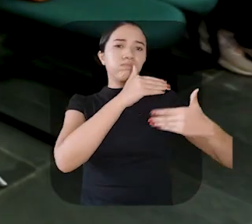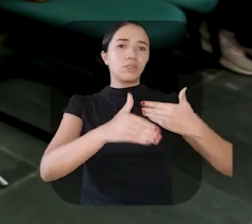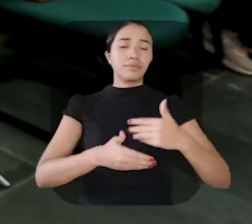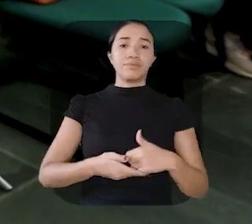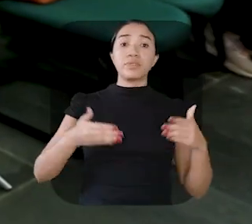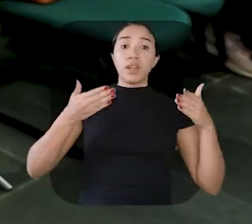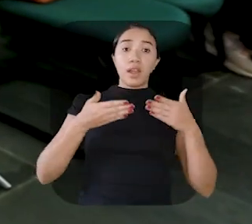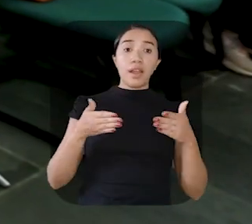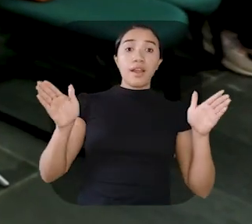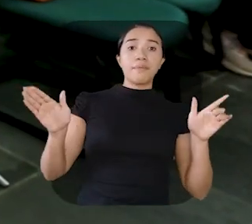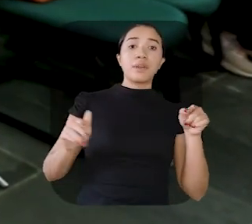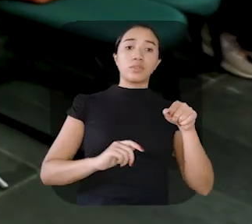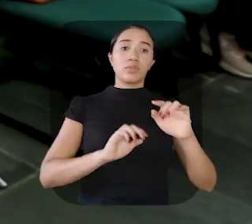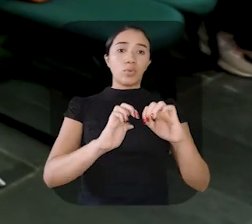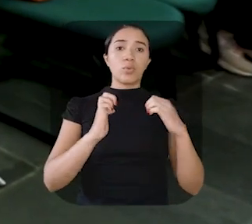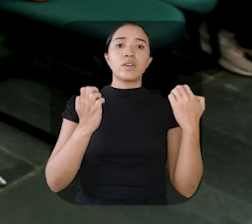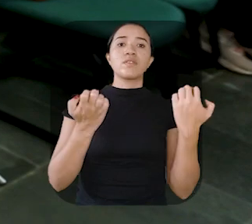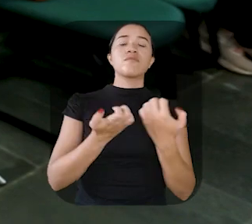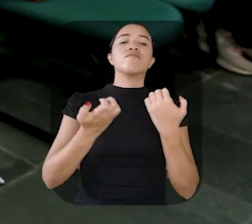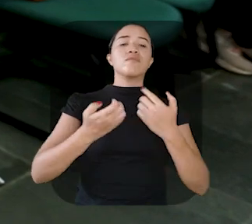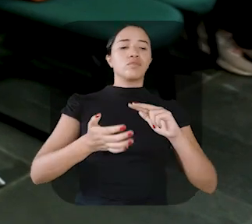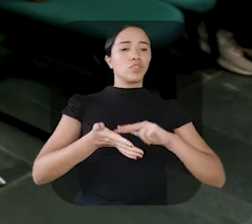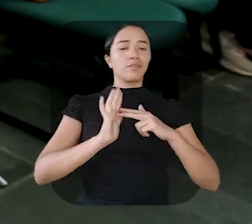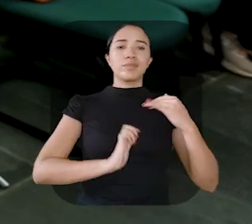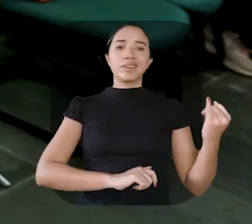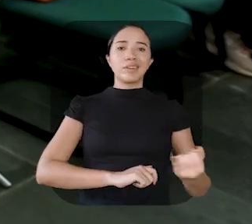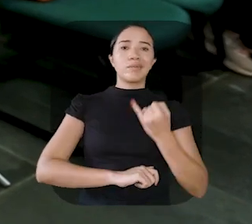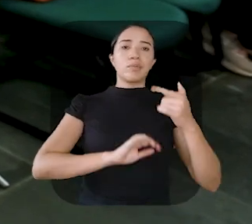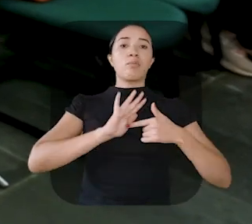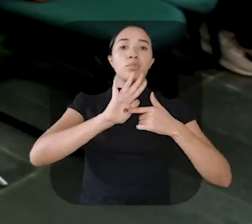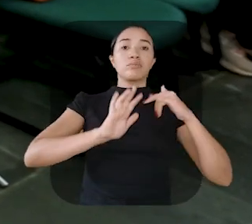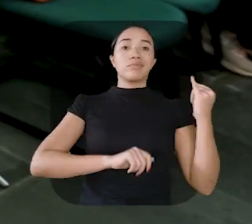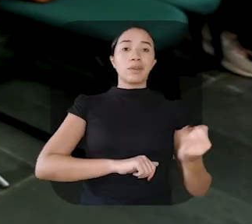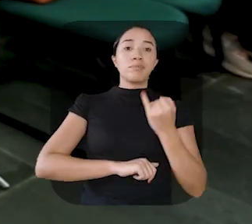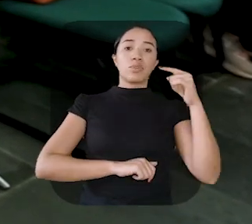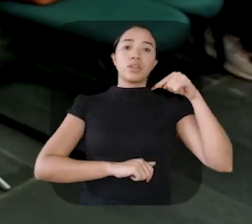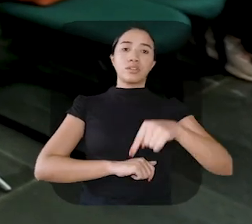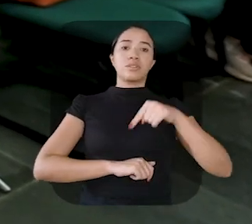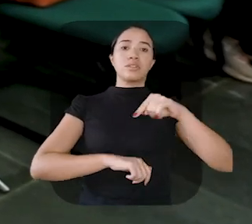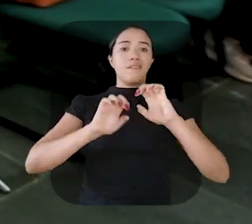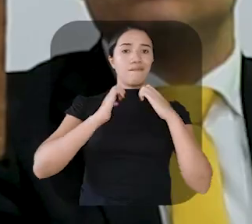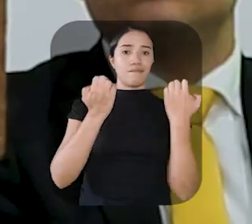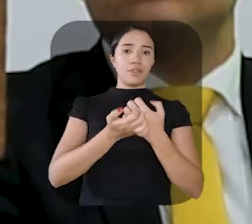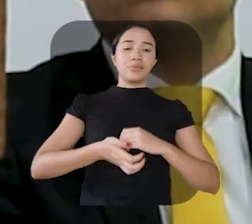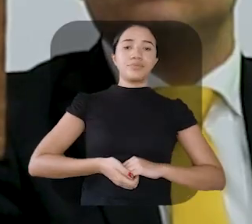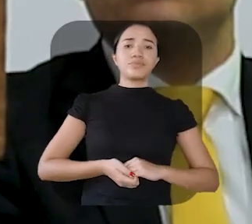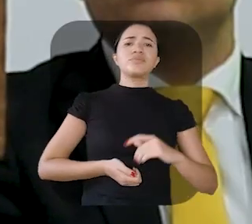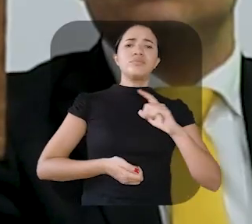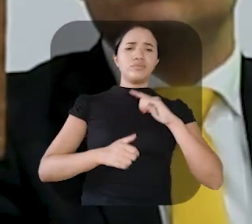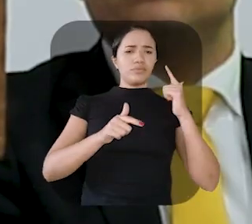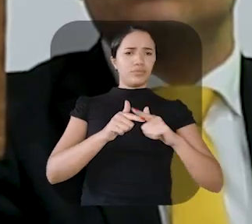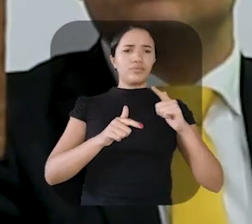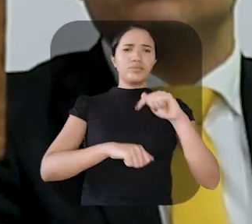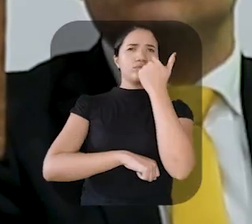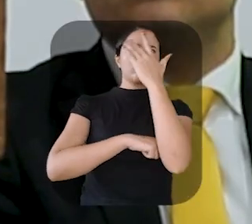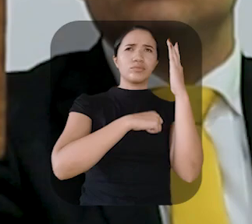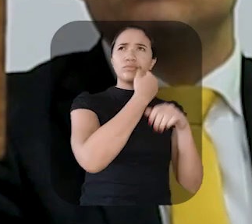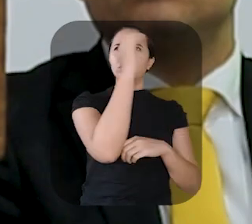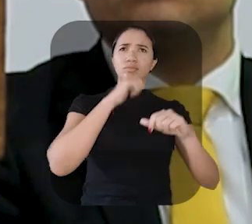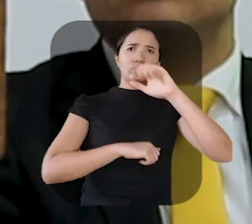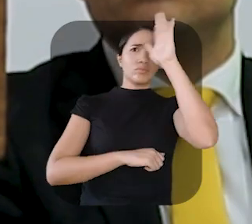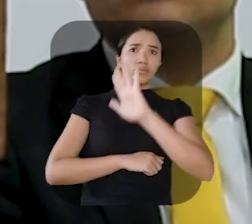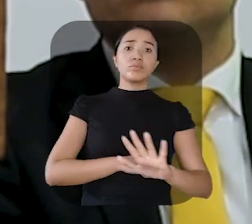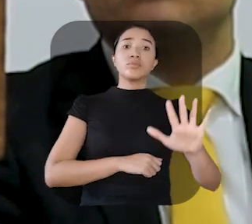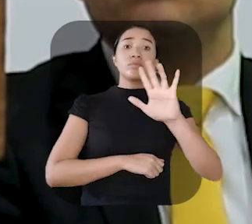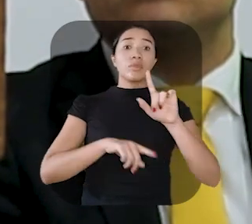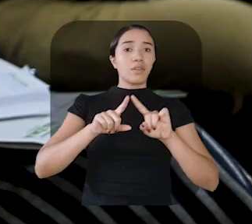A abertura foi assim, uma sinalização, né, da importância que é esse evento. Nós temos problemas ambientais